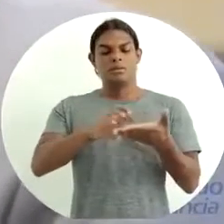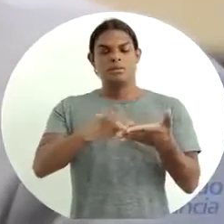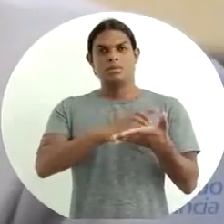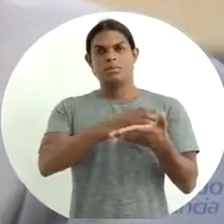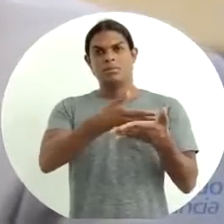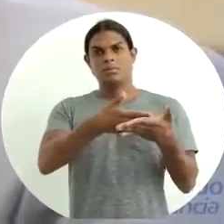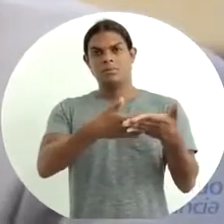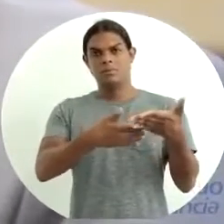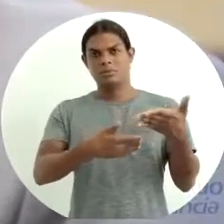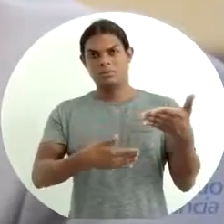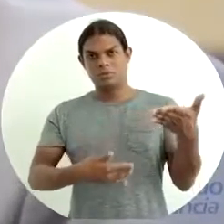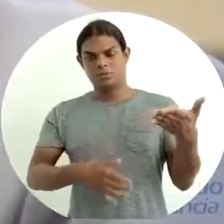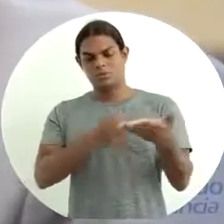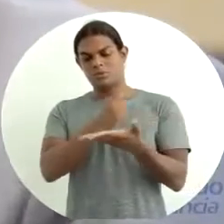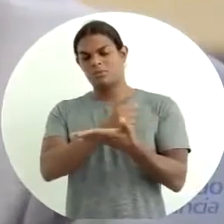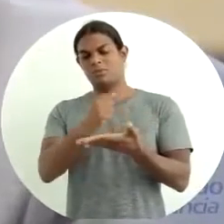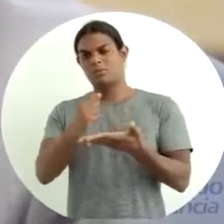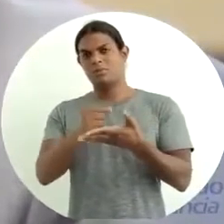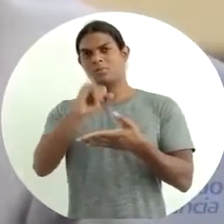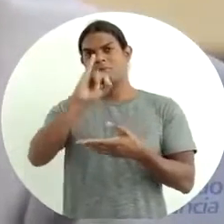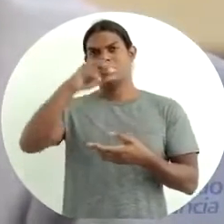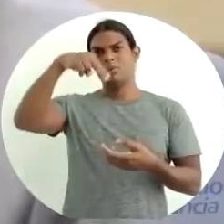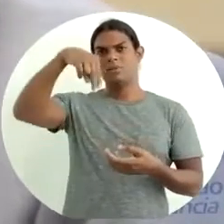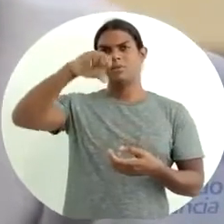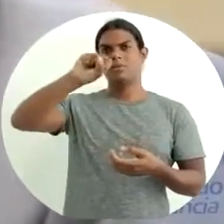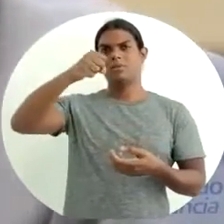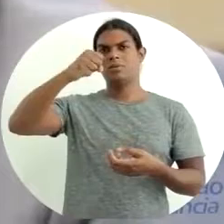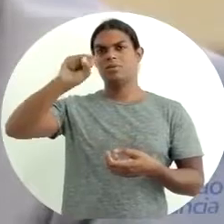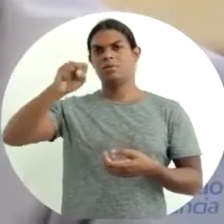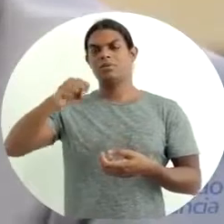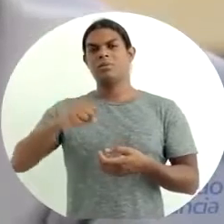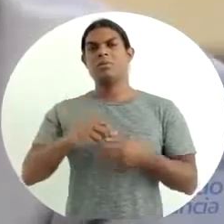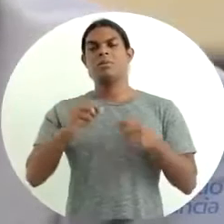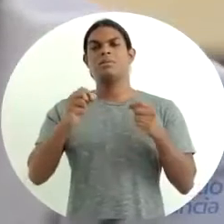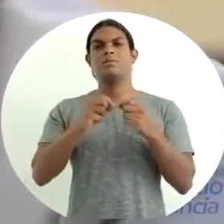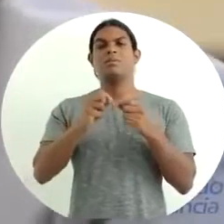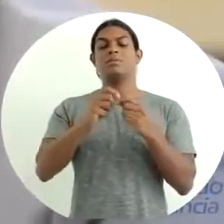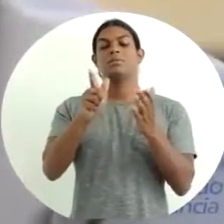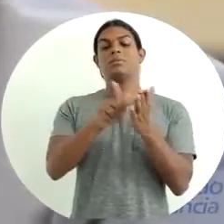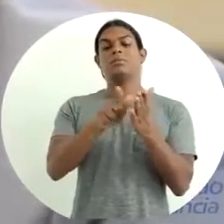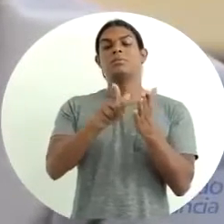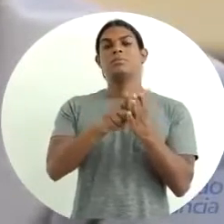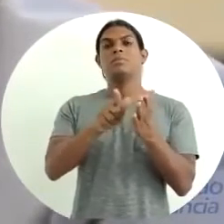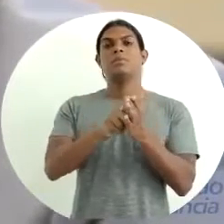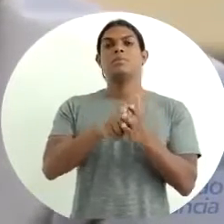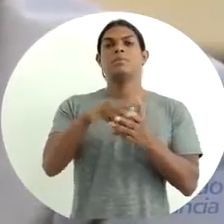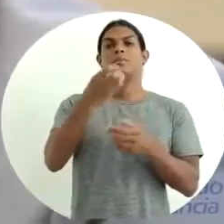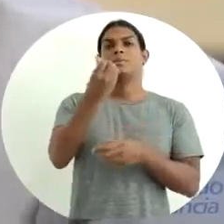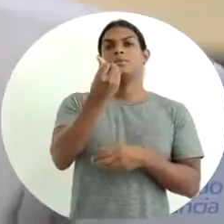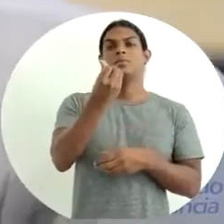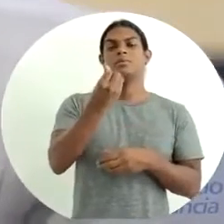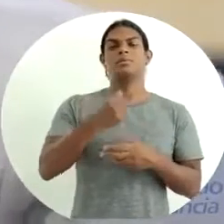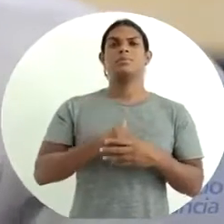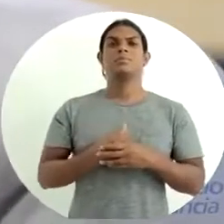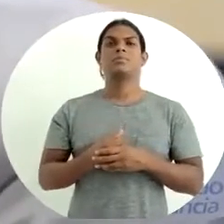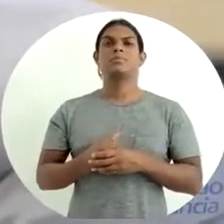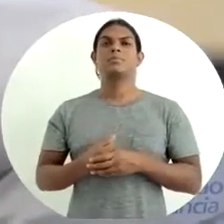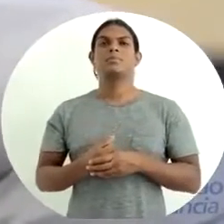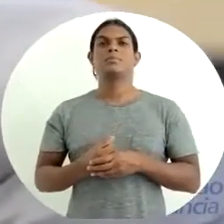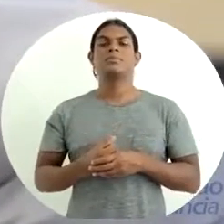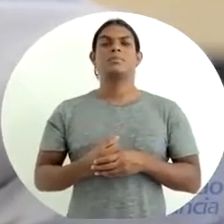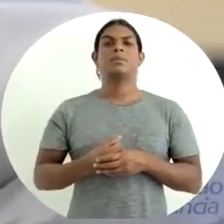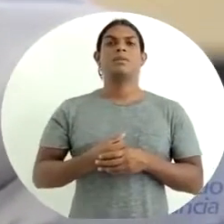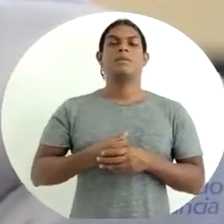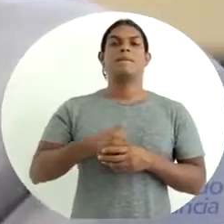se encontrar, no próprio sistema previdenciário vai encontrar, que é feito em 6 vias. É um único documento que é feito em 6 vias. A primeira via fica